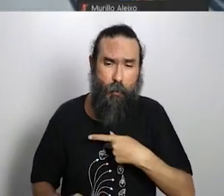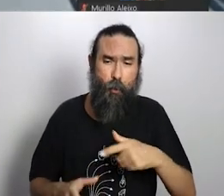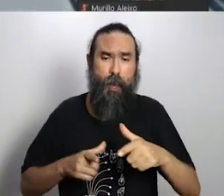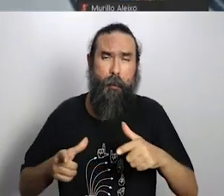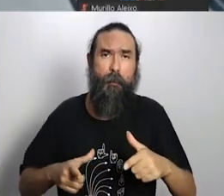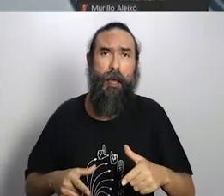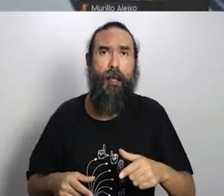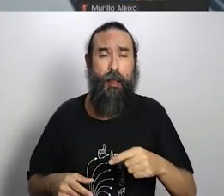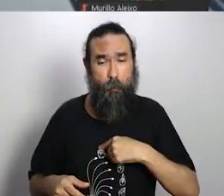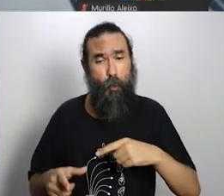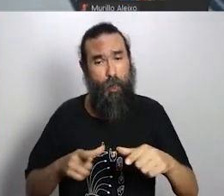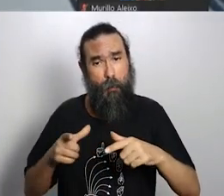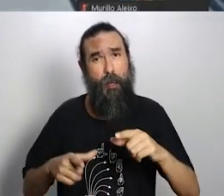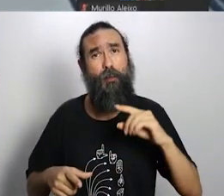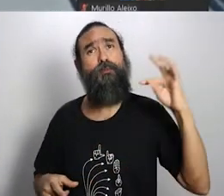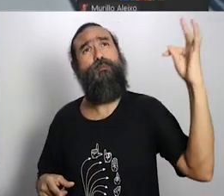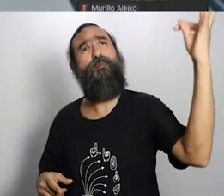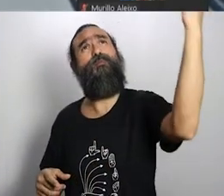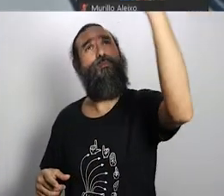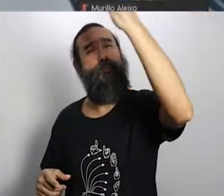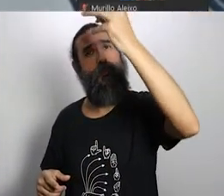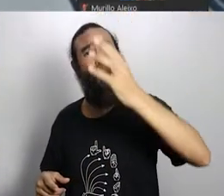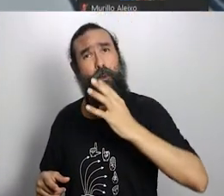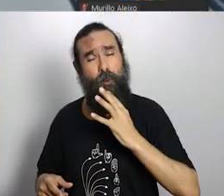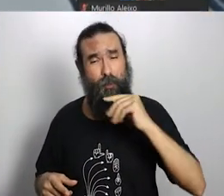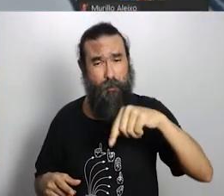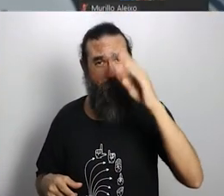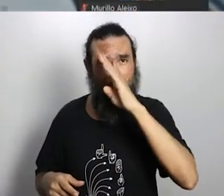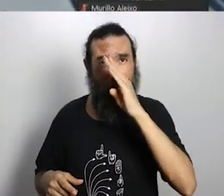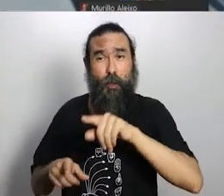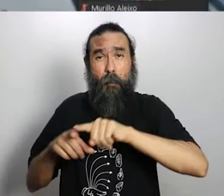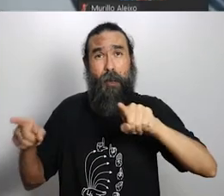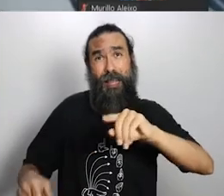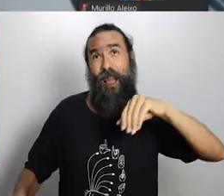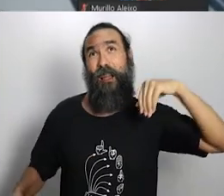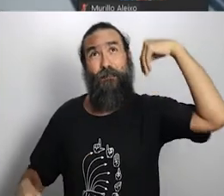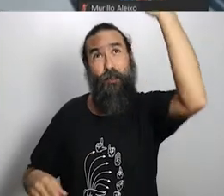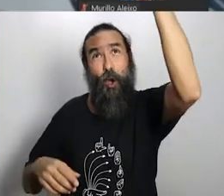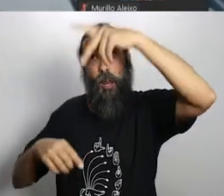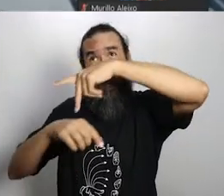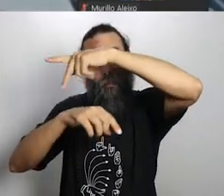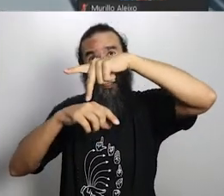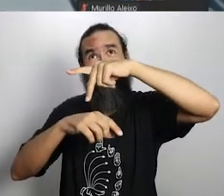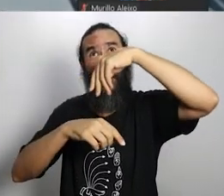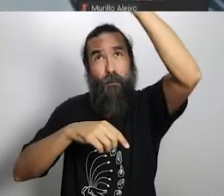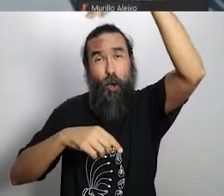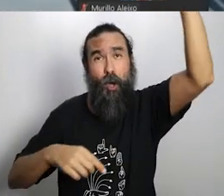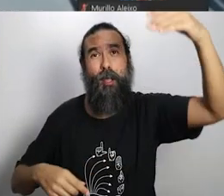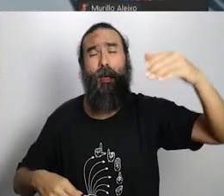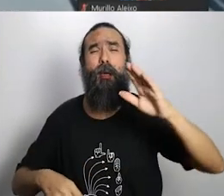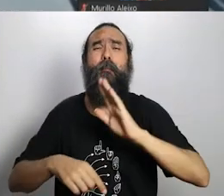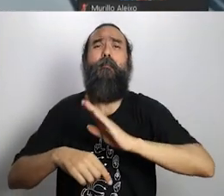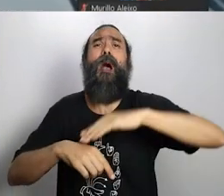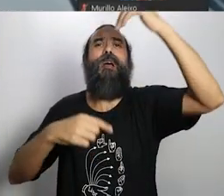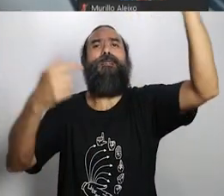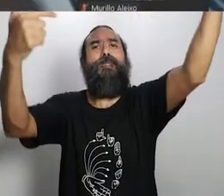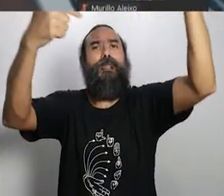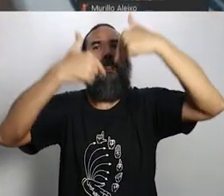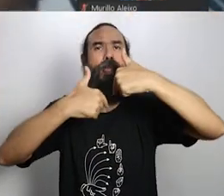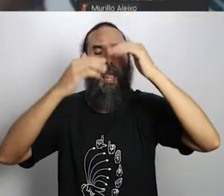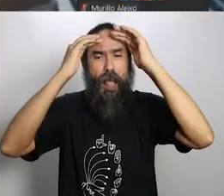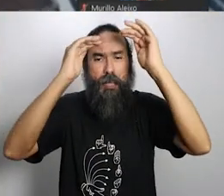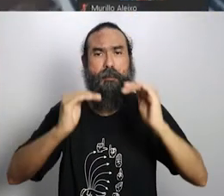que deveria ser aqui, o meu reconhecimento, no local onde eu moro, em Itamaracá. Eu tenho que sair de Itamaracá, vender